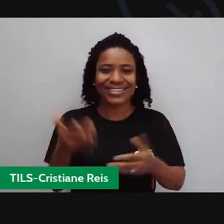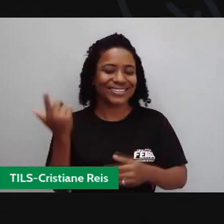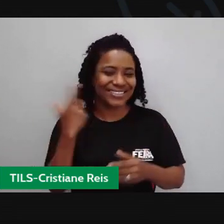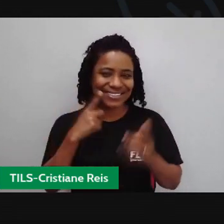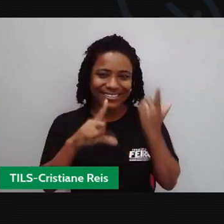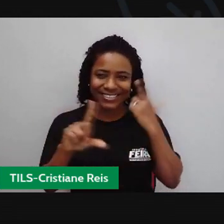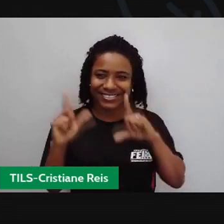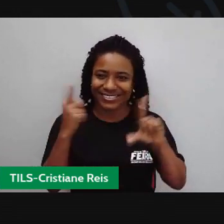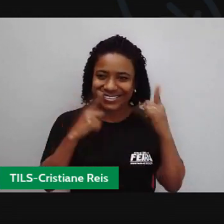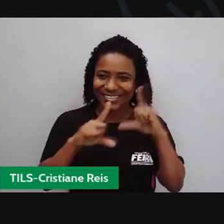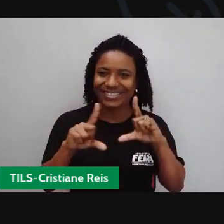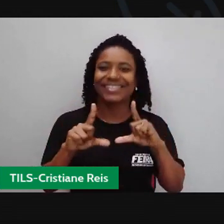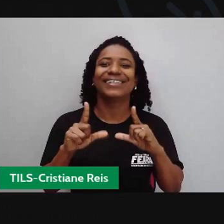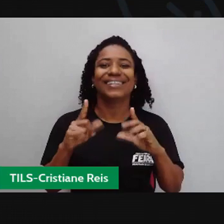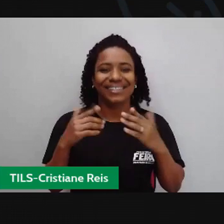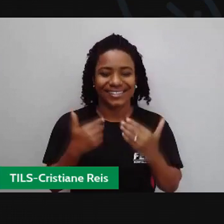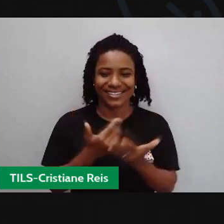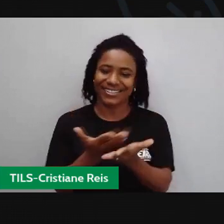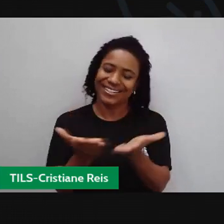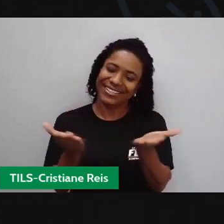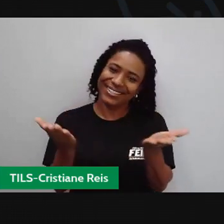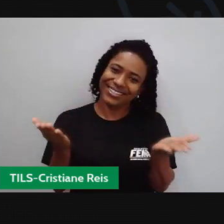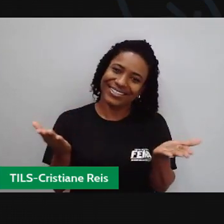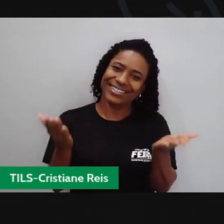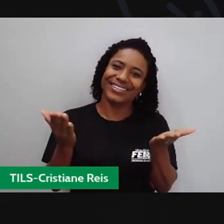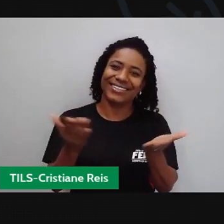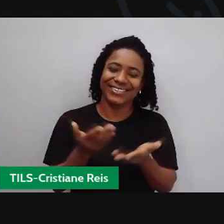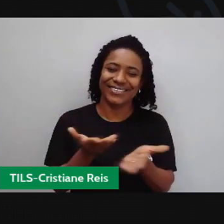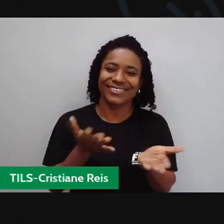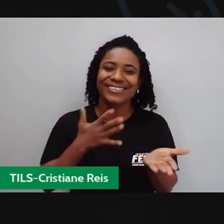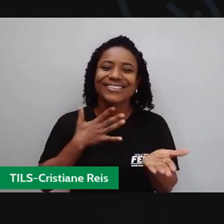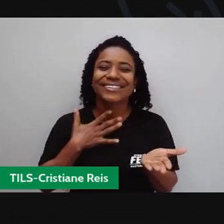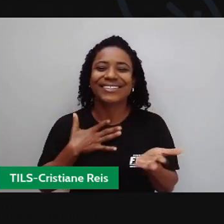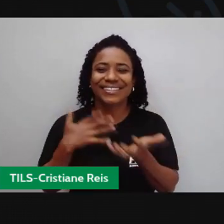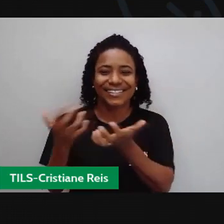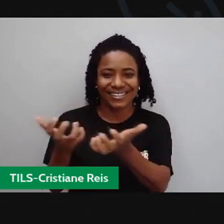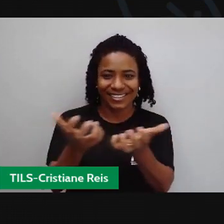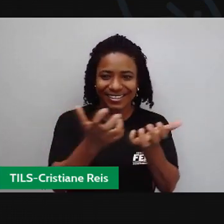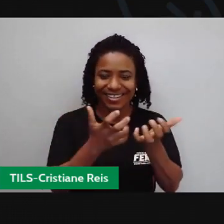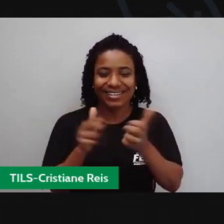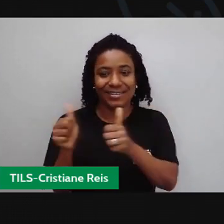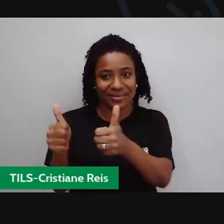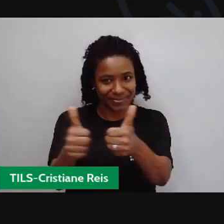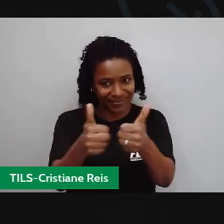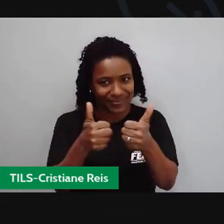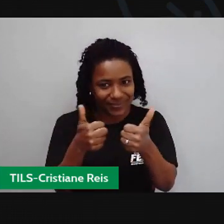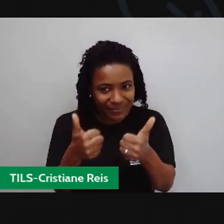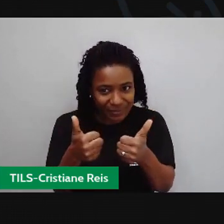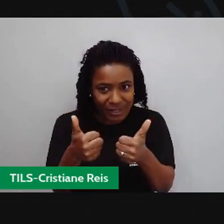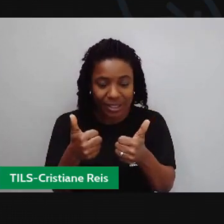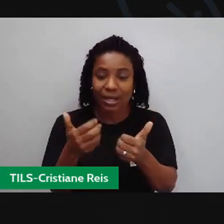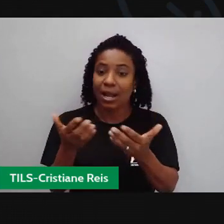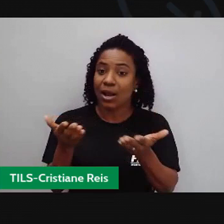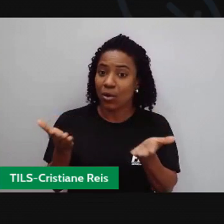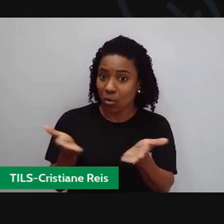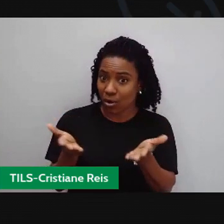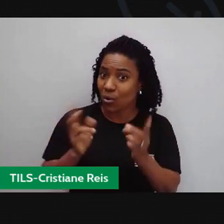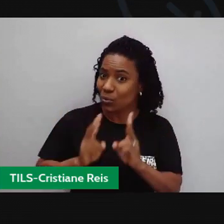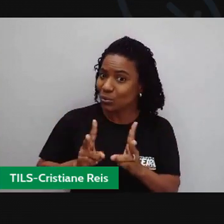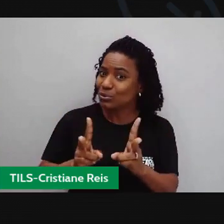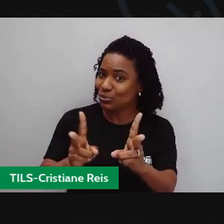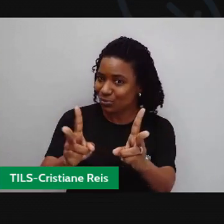Pro deseja aí para vocês. E aí a gente vai dar continuidade aí aos nossos assuntos. A nossa aula agora, ó, é